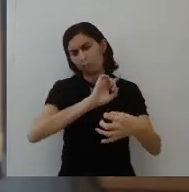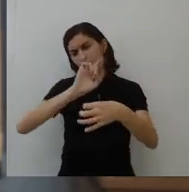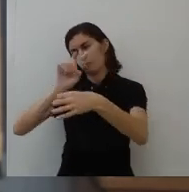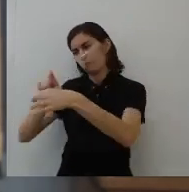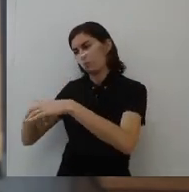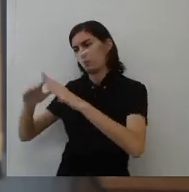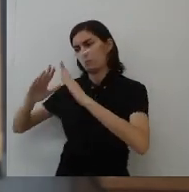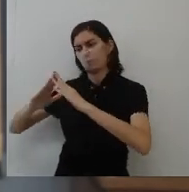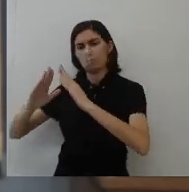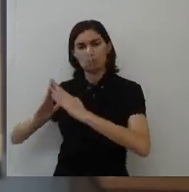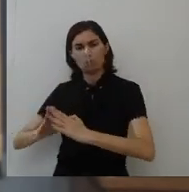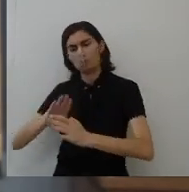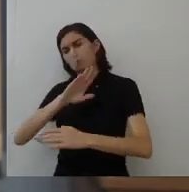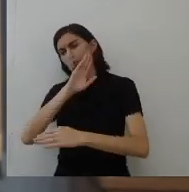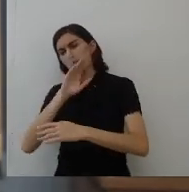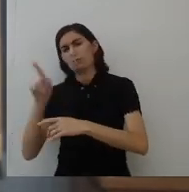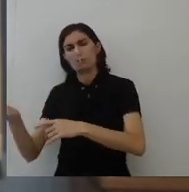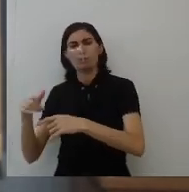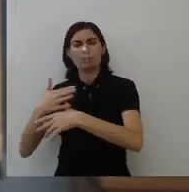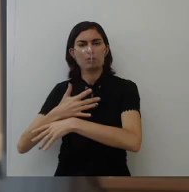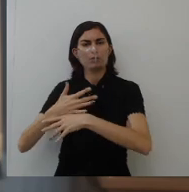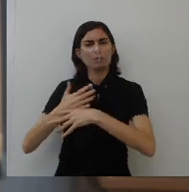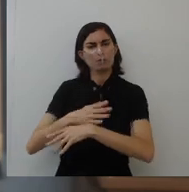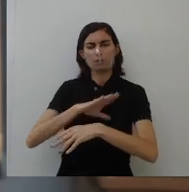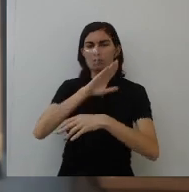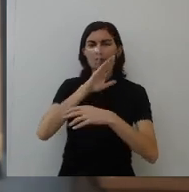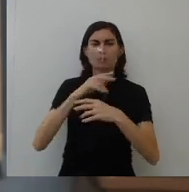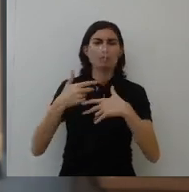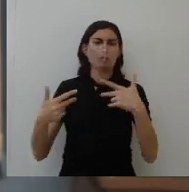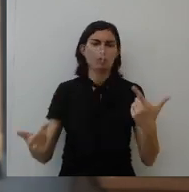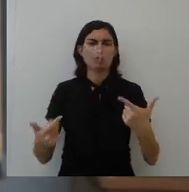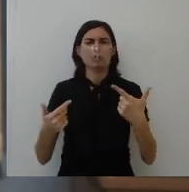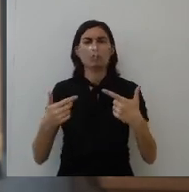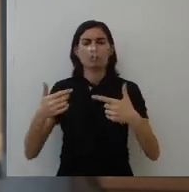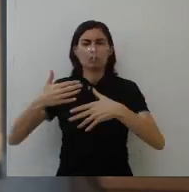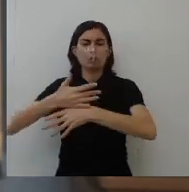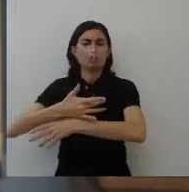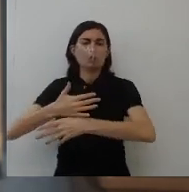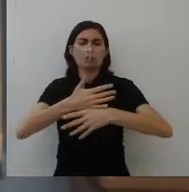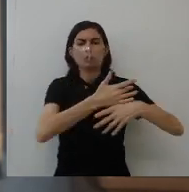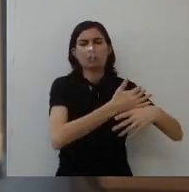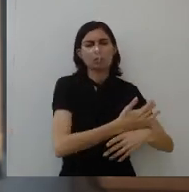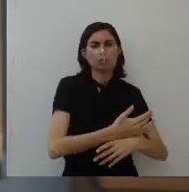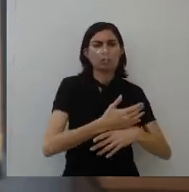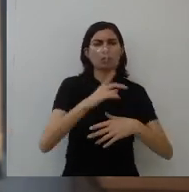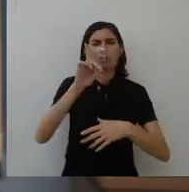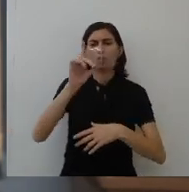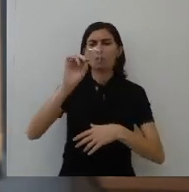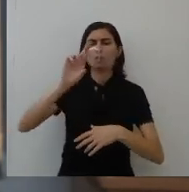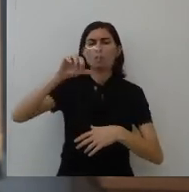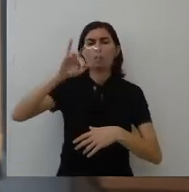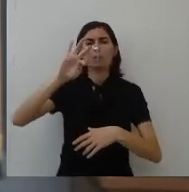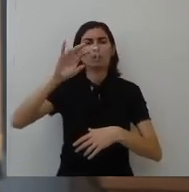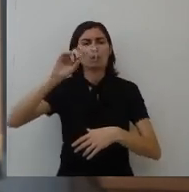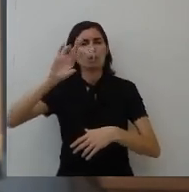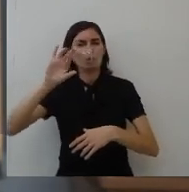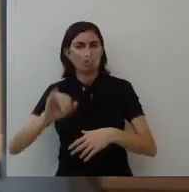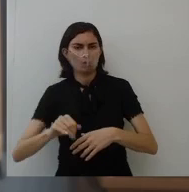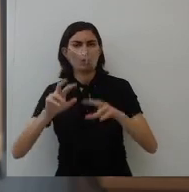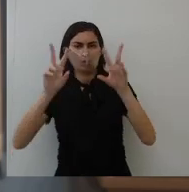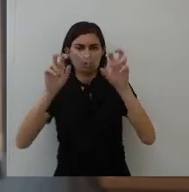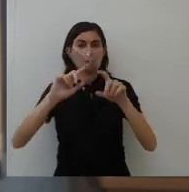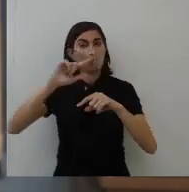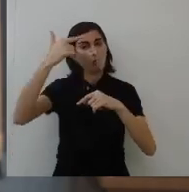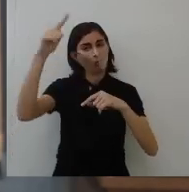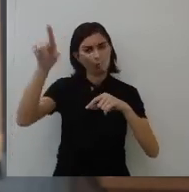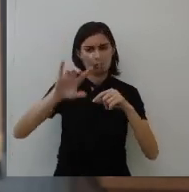ela volta, né, para a sua cidade para dormir. São também chamadas cidades dormitórios, né? Mas esse tema é um tema de